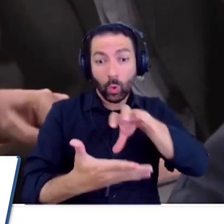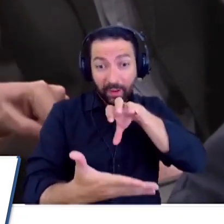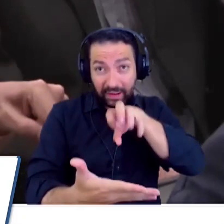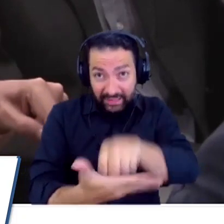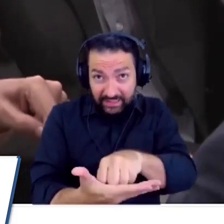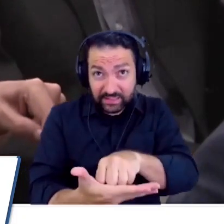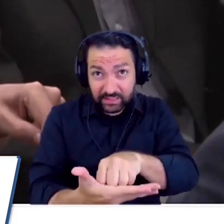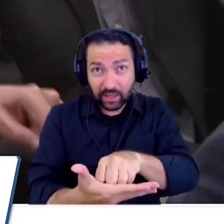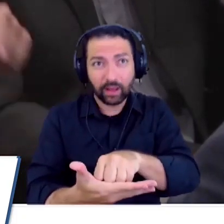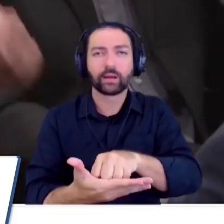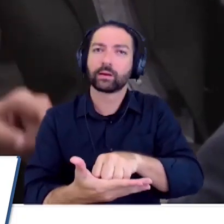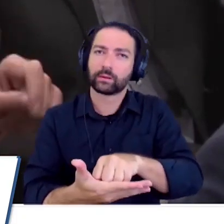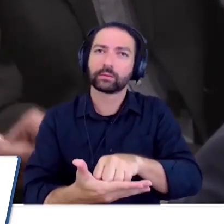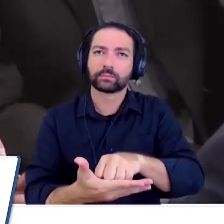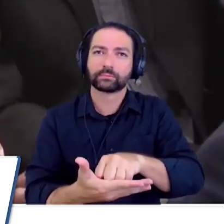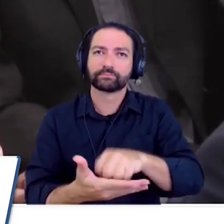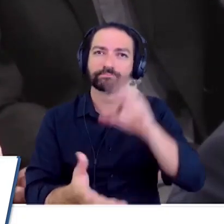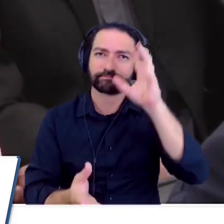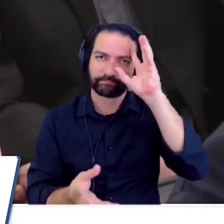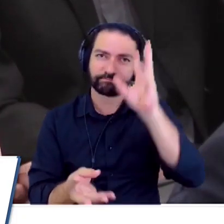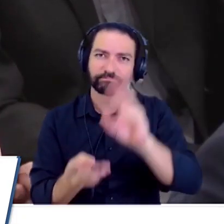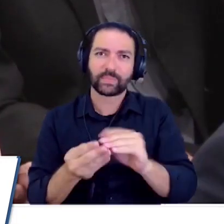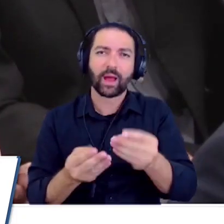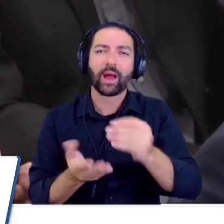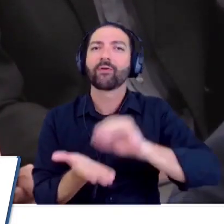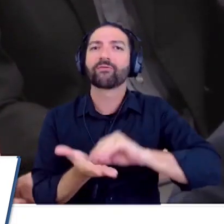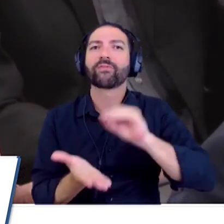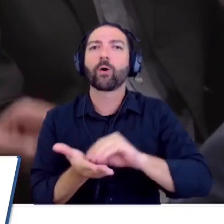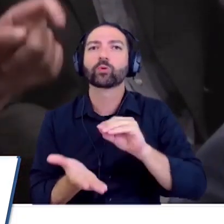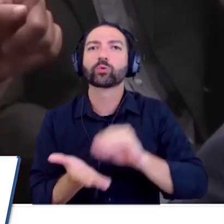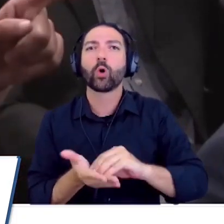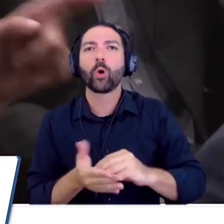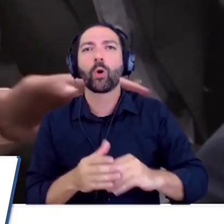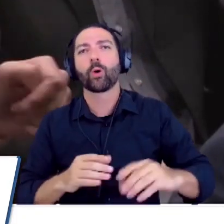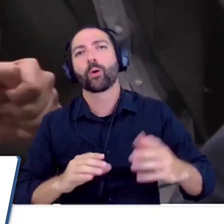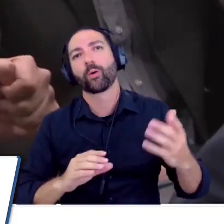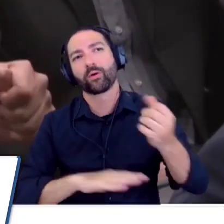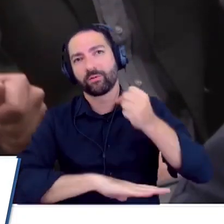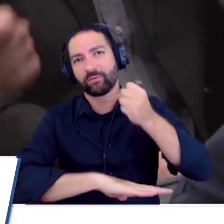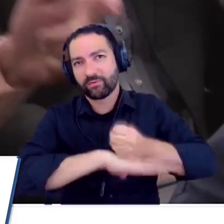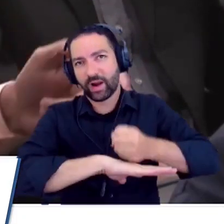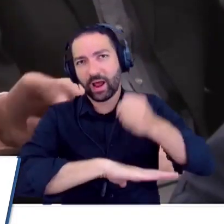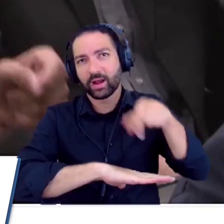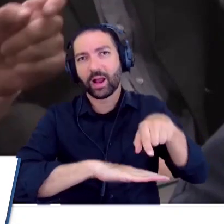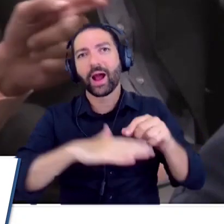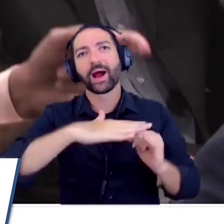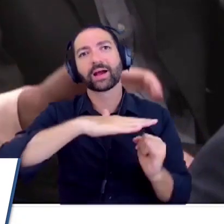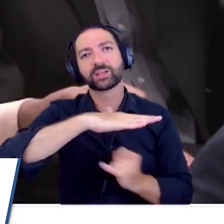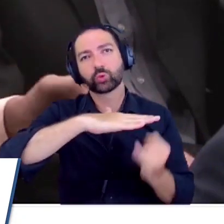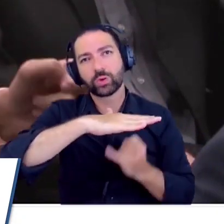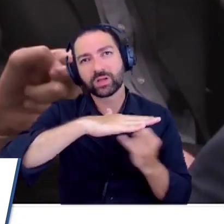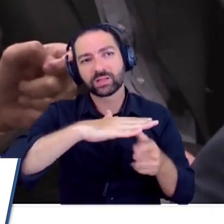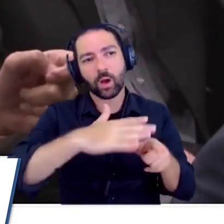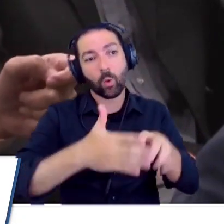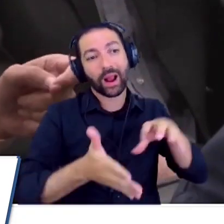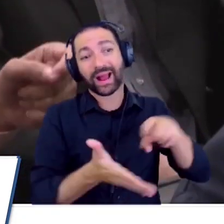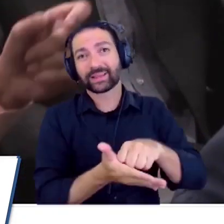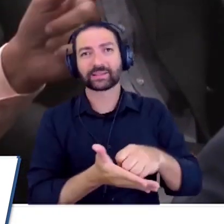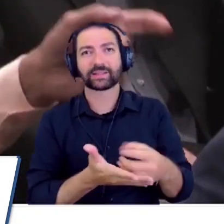uma instituição do município de Franca. Então, nós já fizemos várias